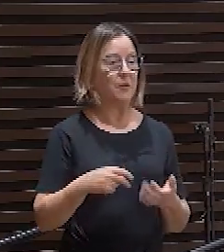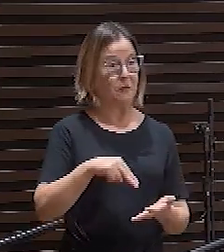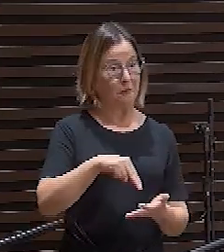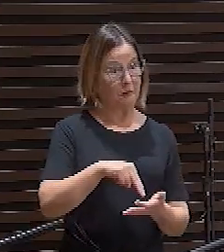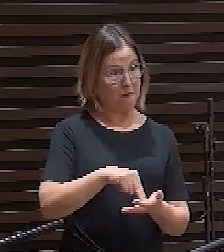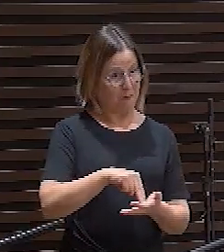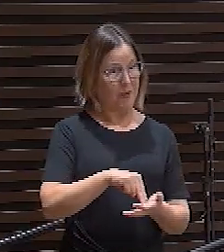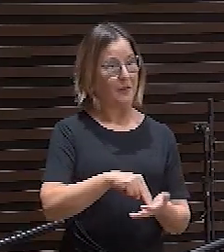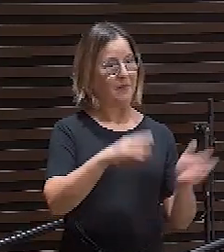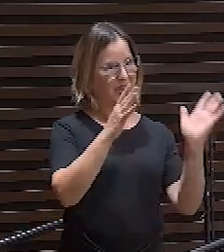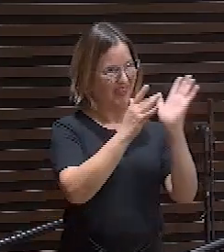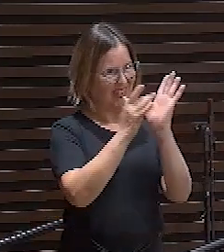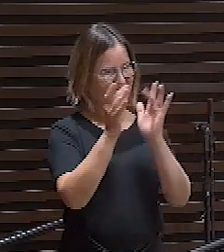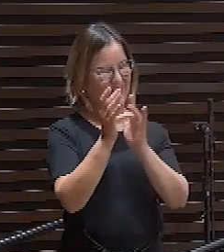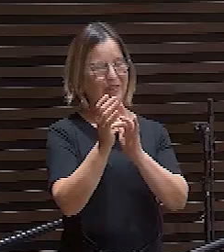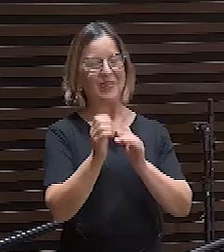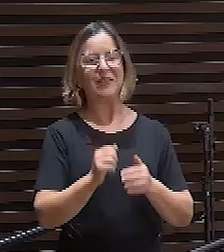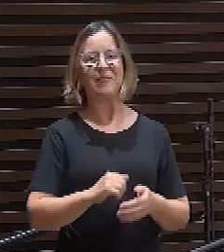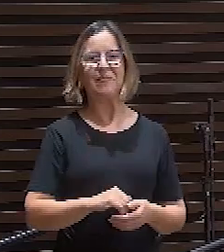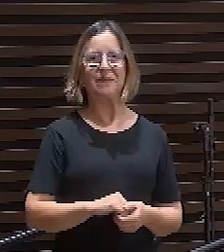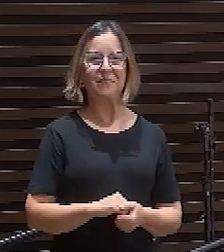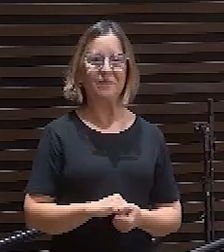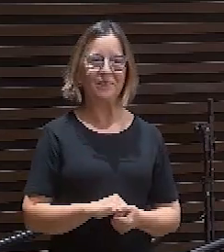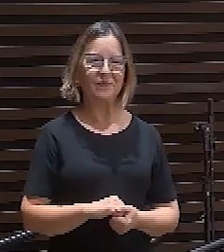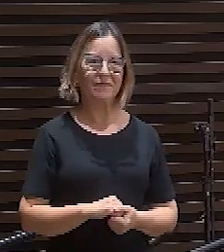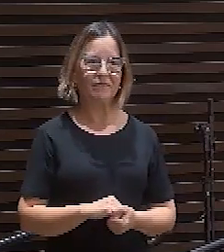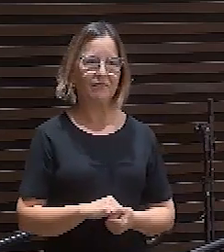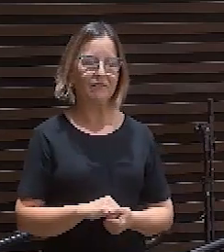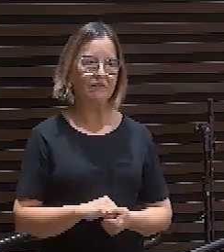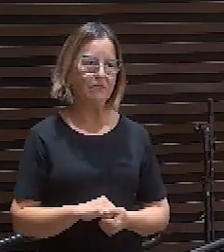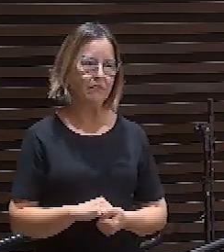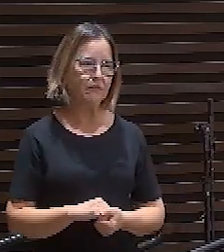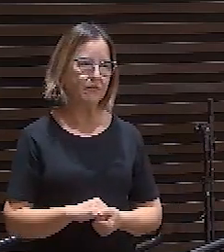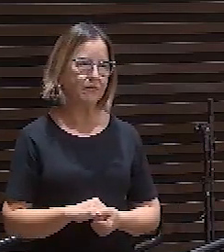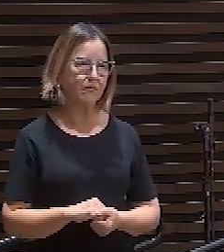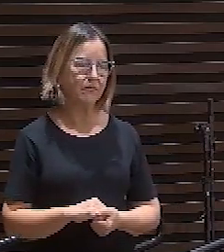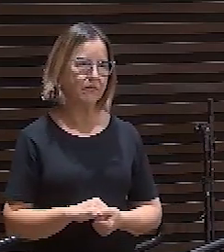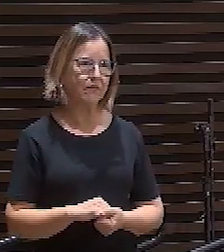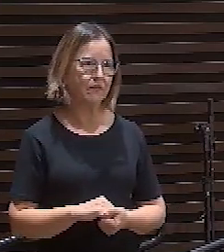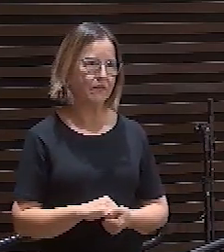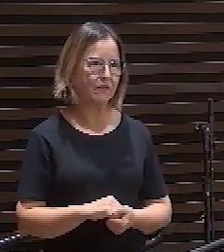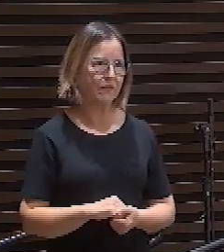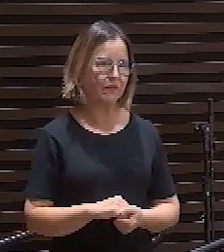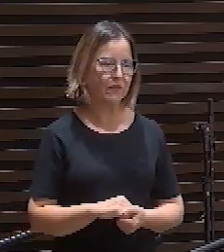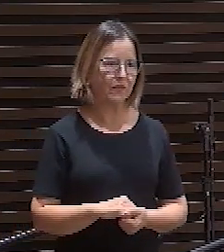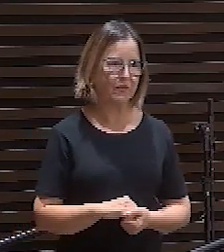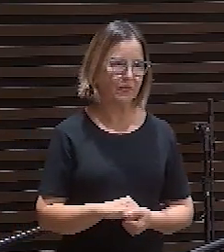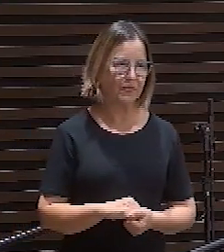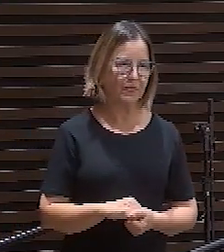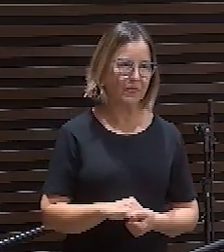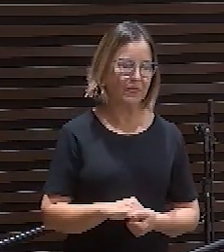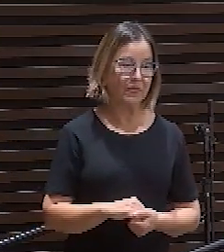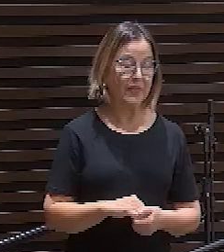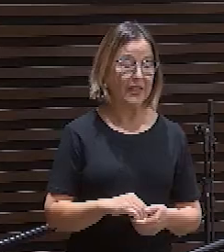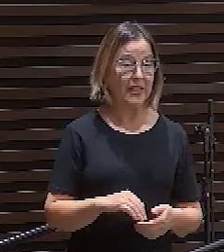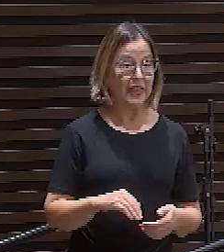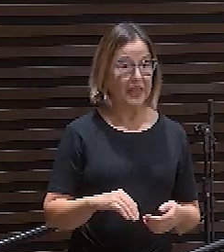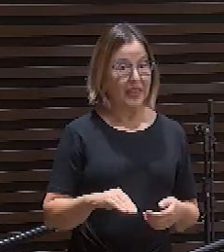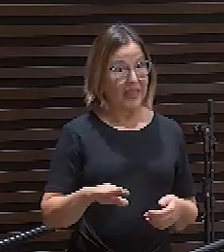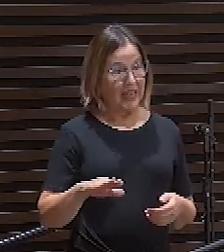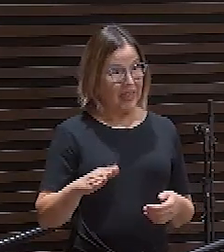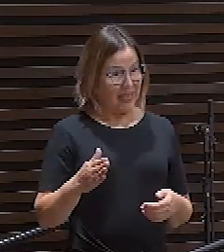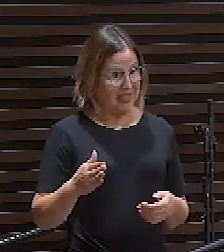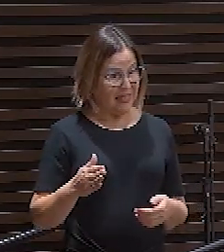que diz lá em Hebreus. Então é como se a herança fosse o Evangelho. Essa